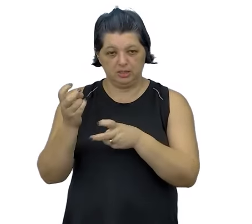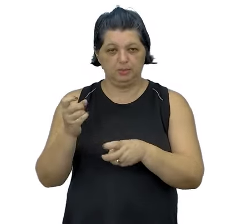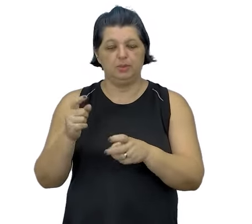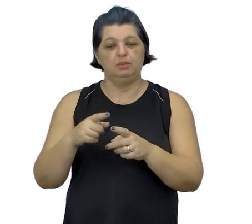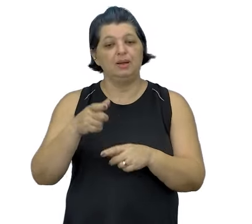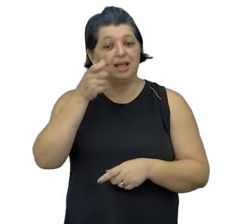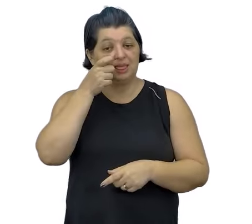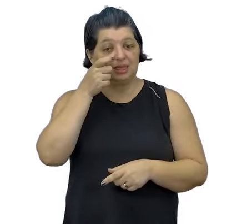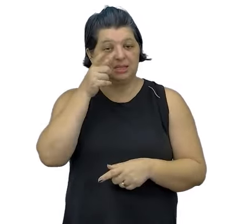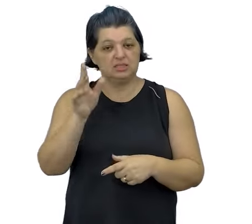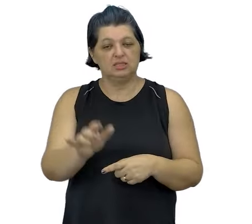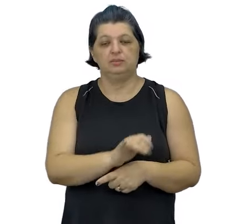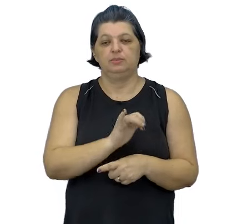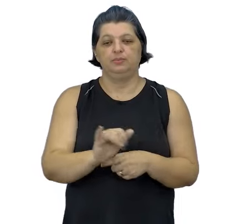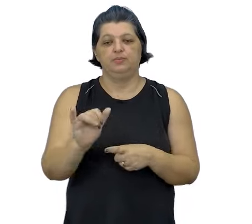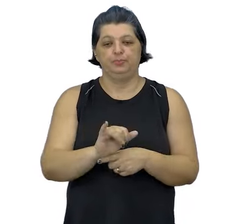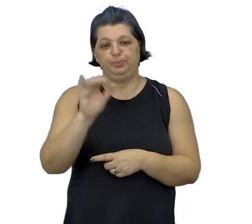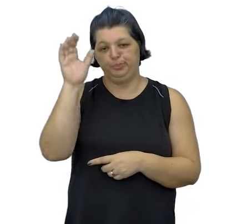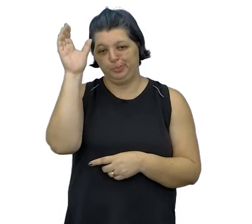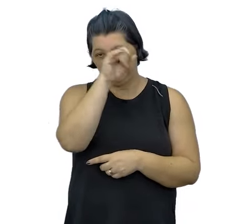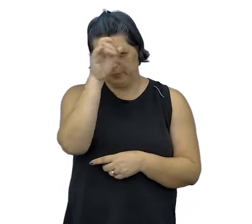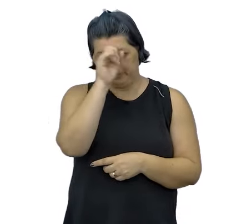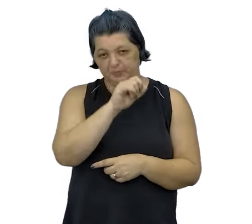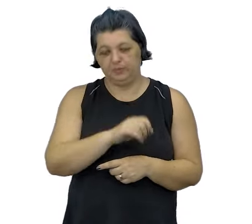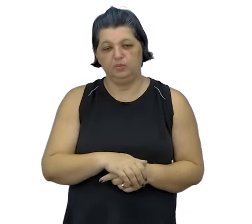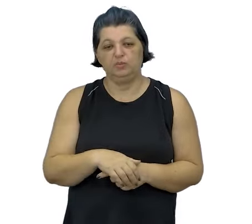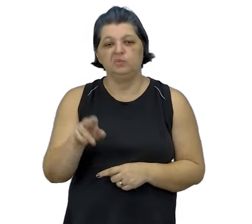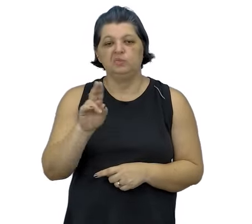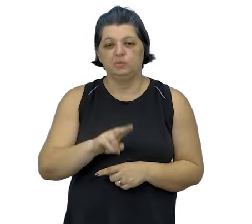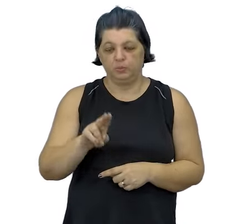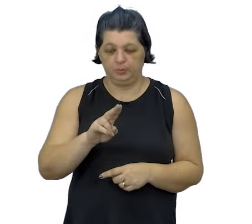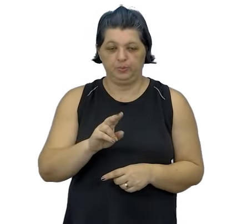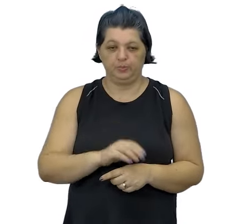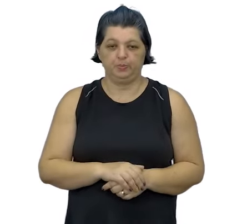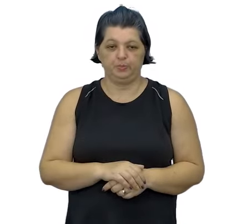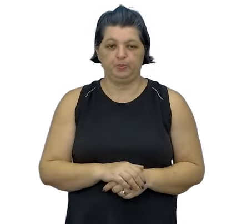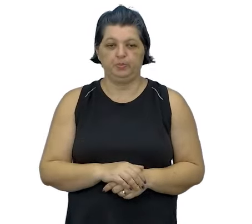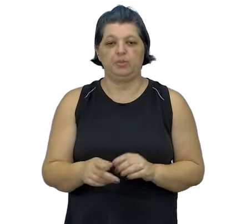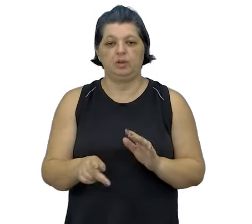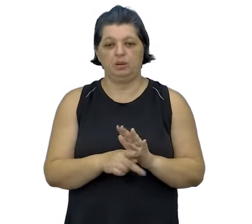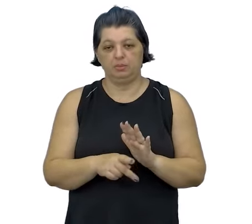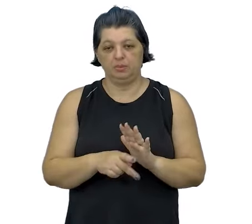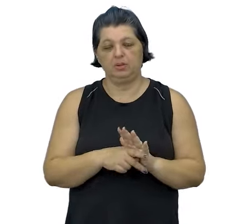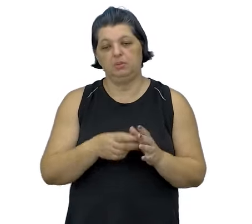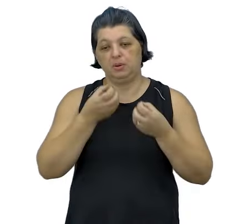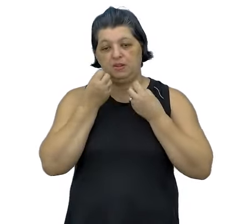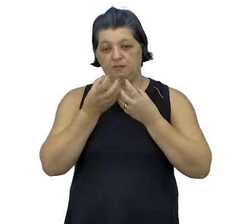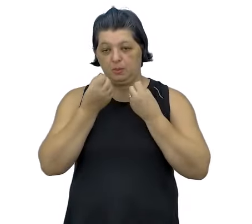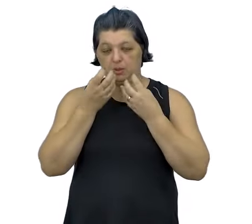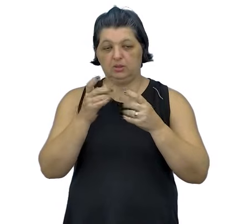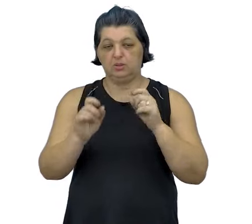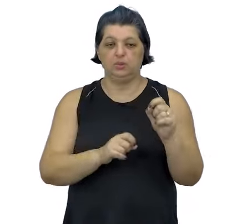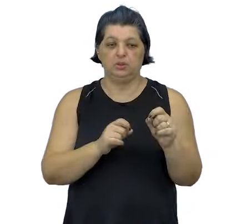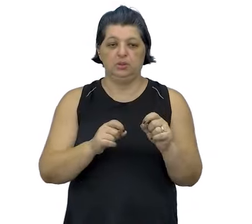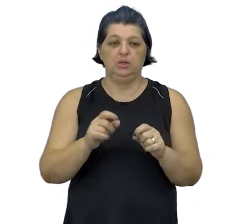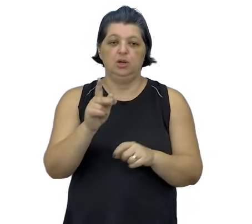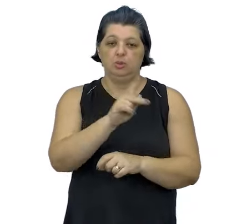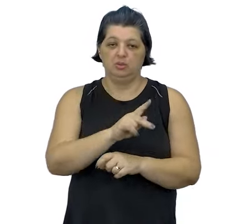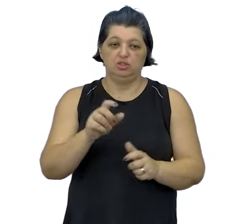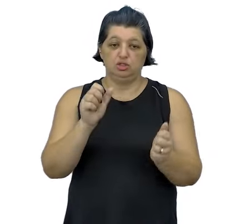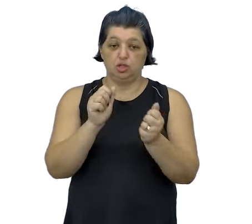as estratégias de aprendizagem utilizadas. Com base nessas informações, o professor, juntamente com